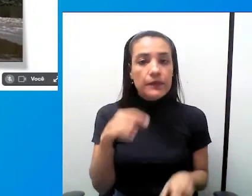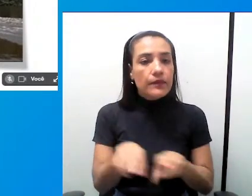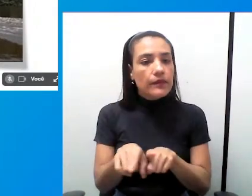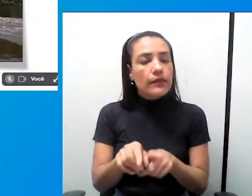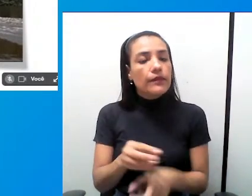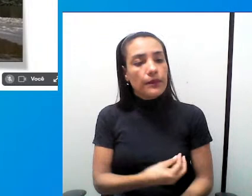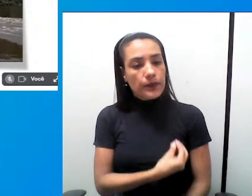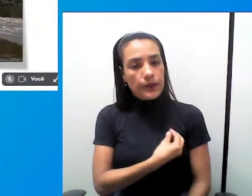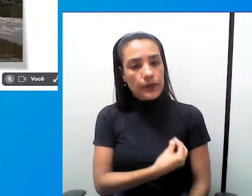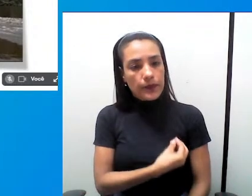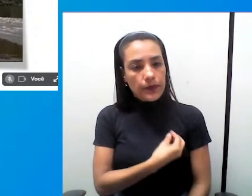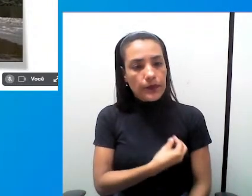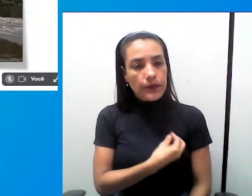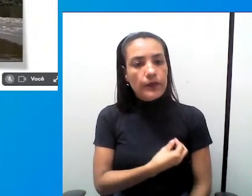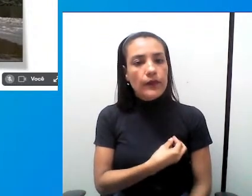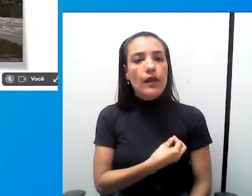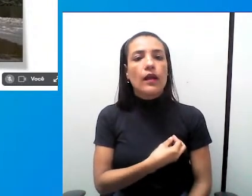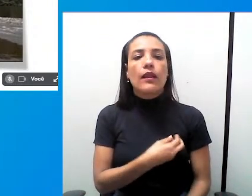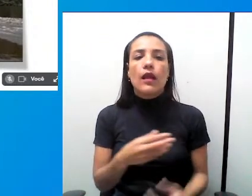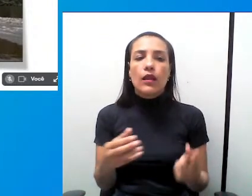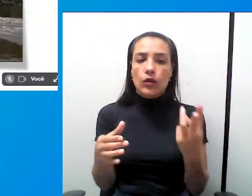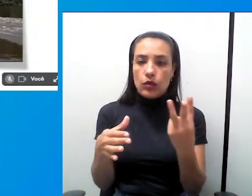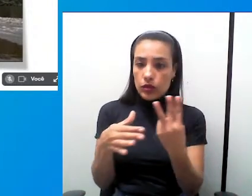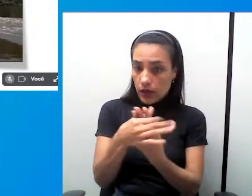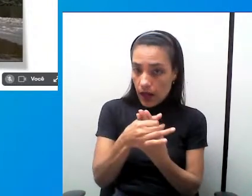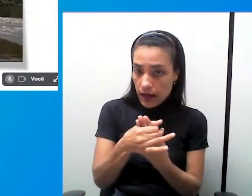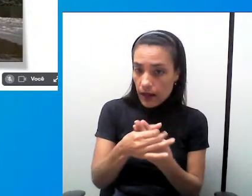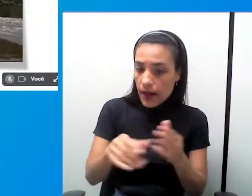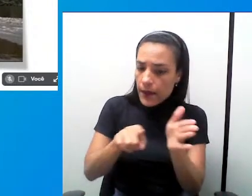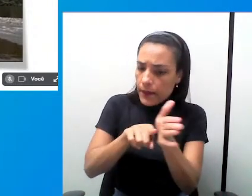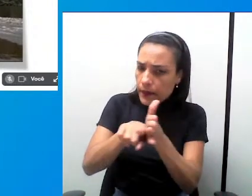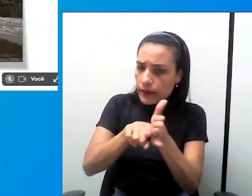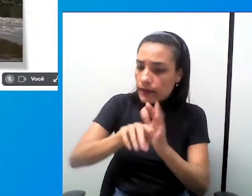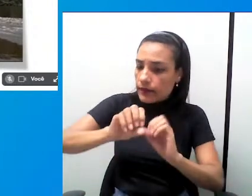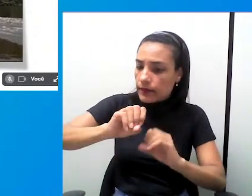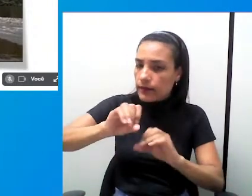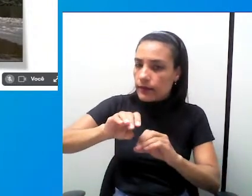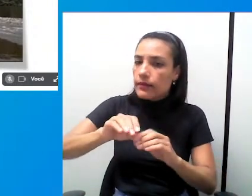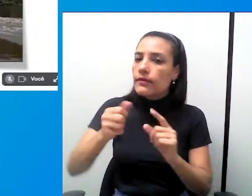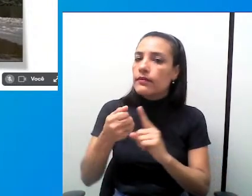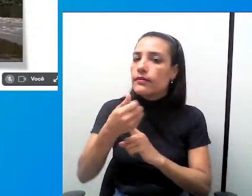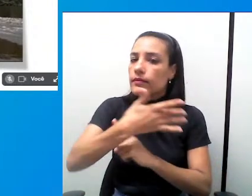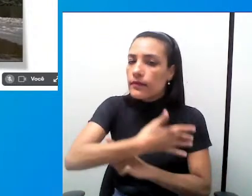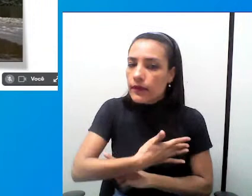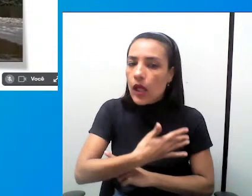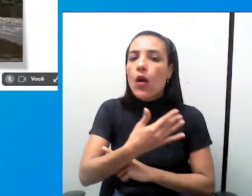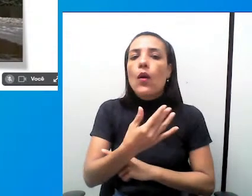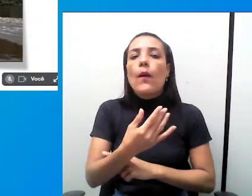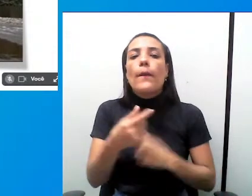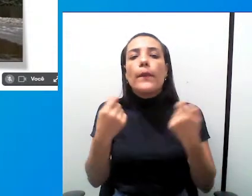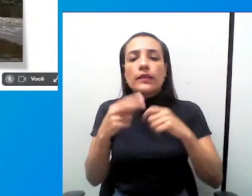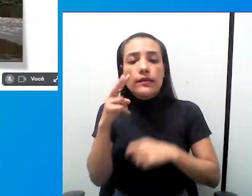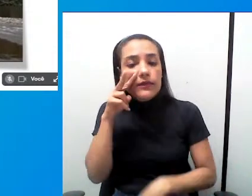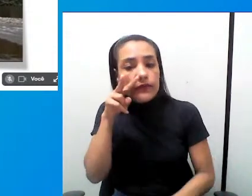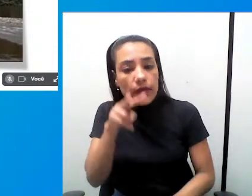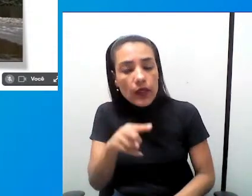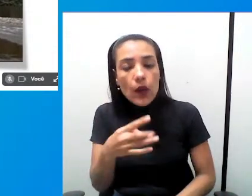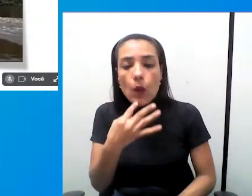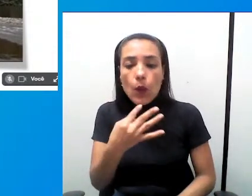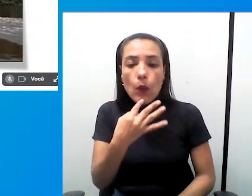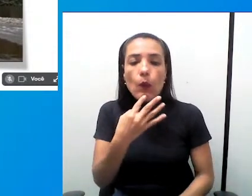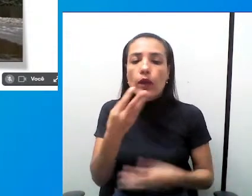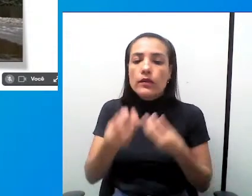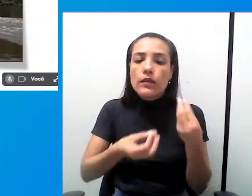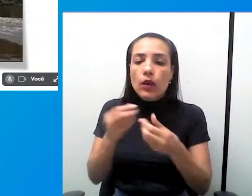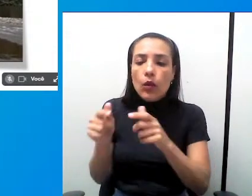participação, a interligação entre ensino, pesquisa e extensão, que é importante você conhecer dentro do PPC o seu território,